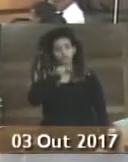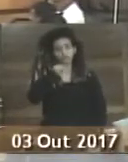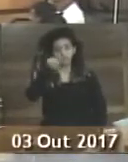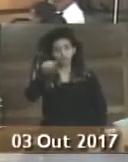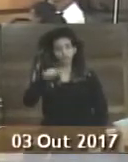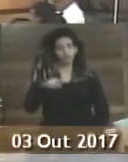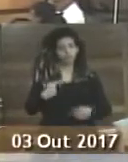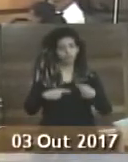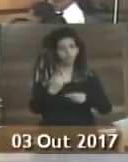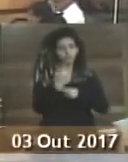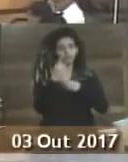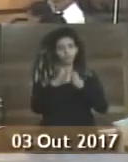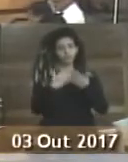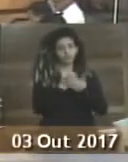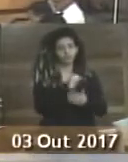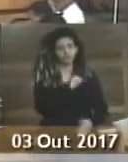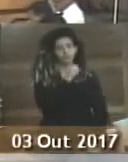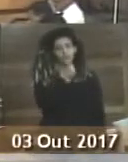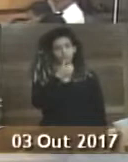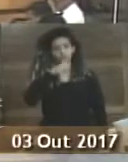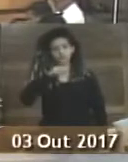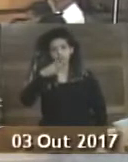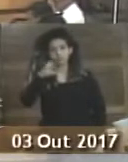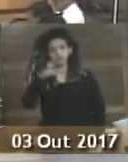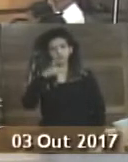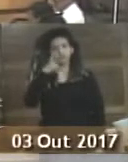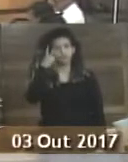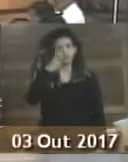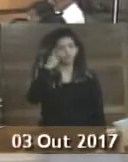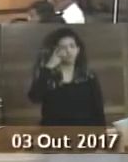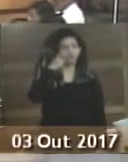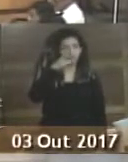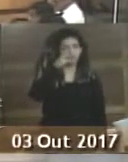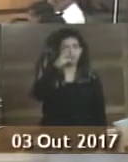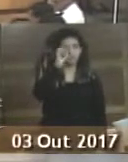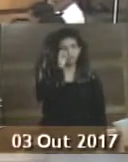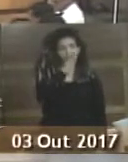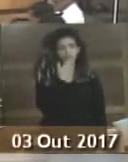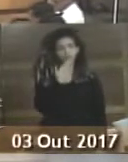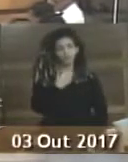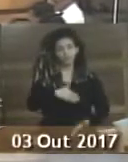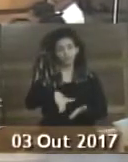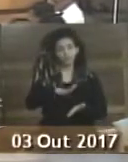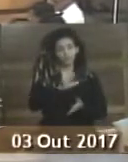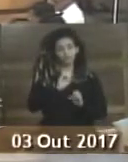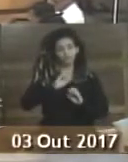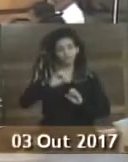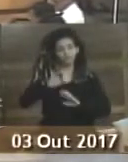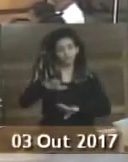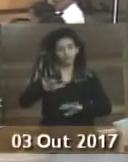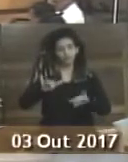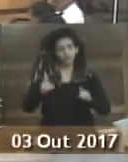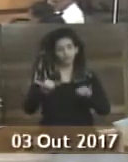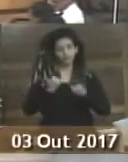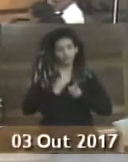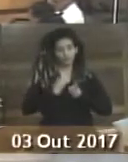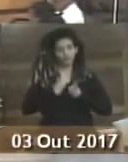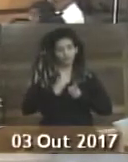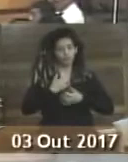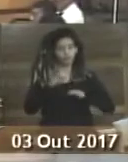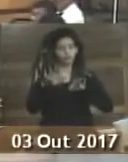Em discussão única, requerimento número 1095/17, autor vereador Tite Brasil, solicitando à Secretaria de Educação, Ciência e Tecnologia informações sobre